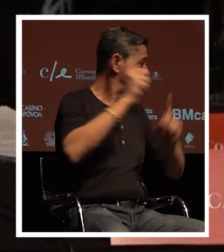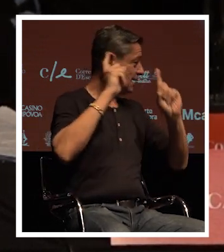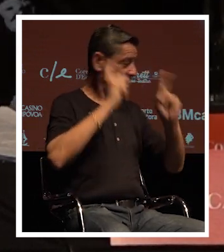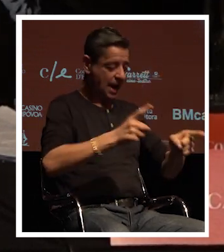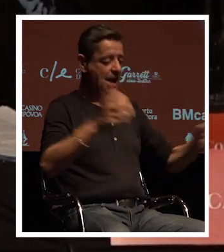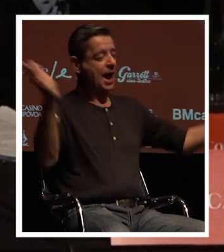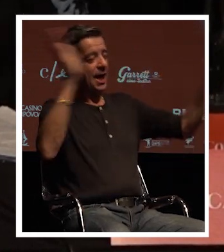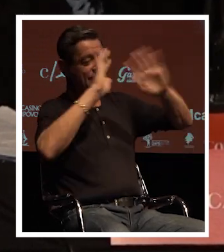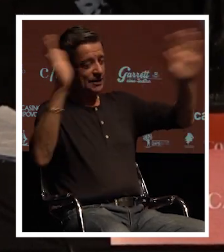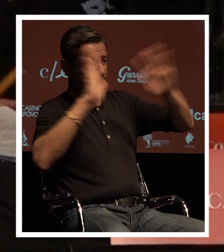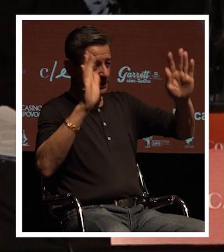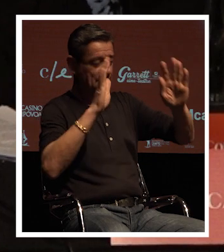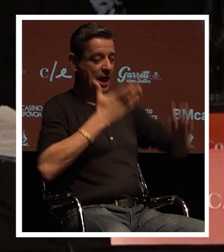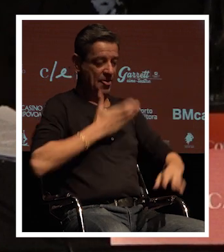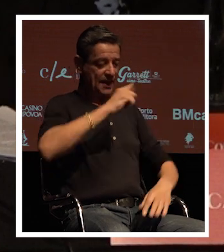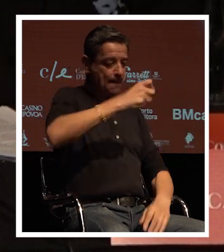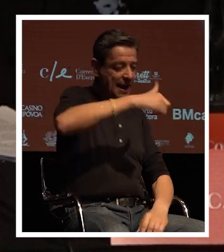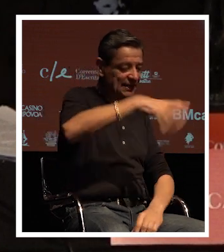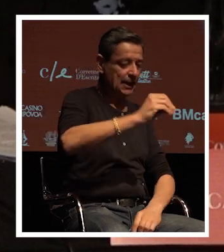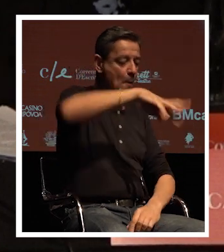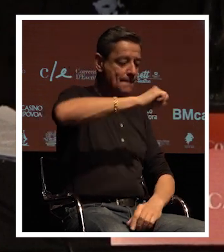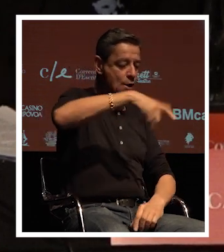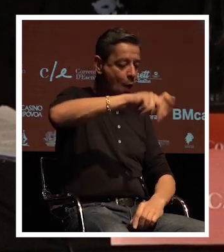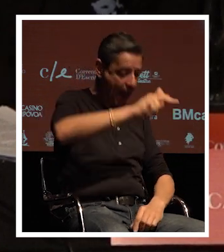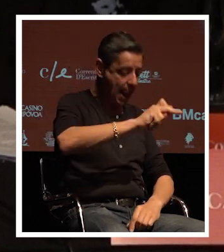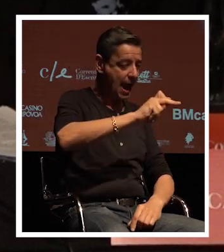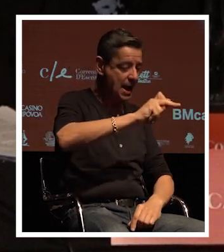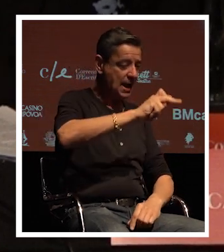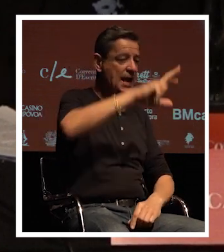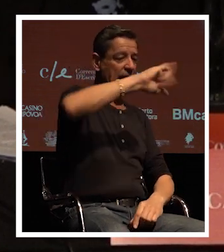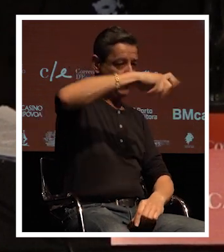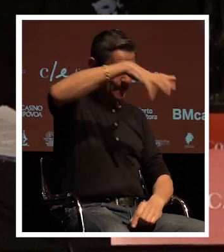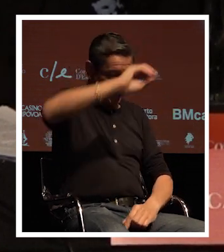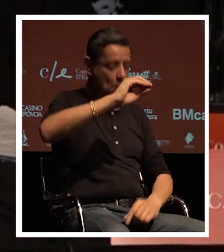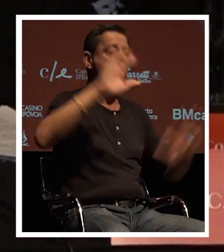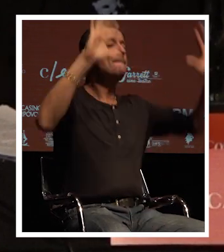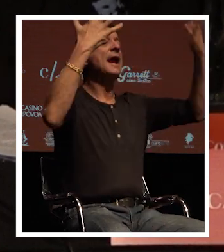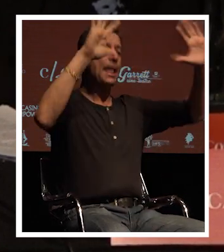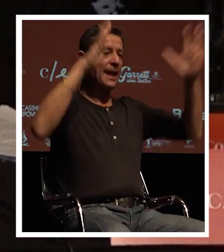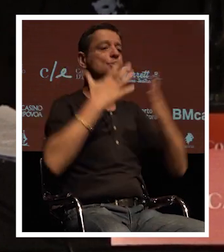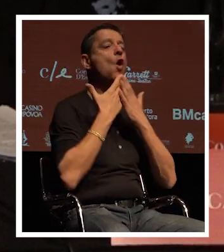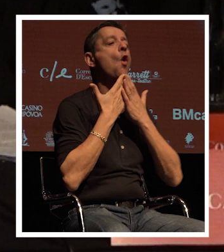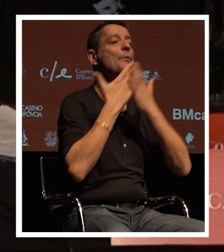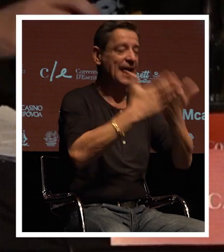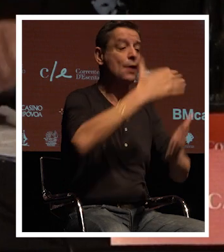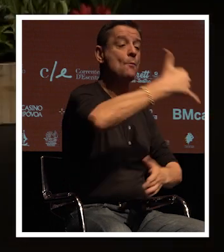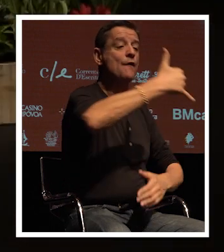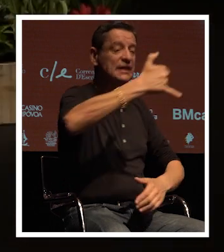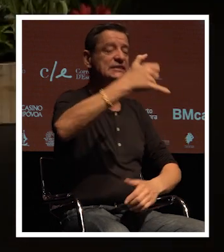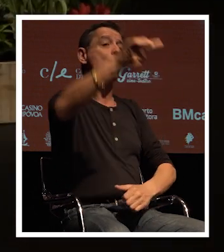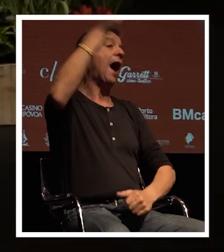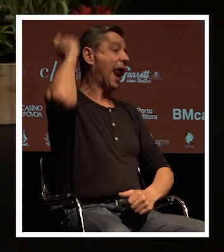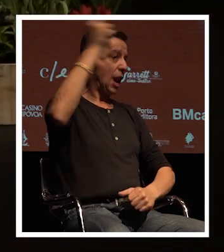despedida Luís Diamantino Manuela Ribeiro Francisco Guedes parabéns e obrigada por estes 25